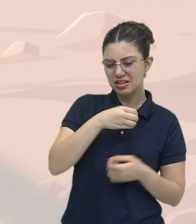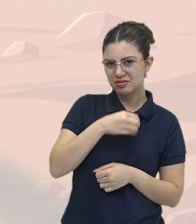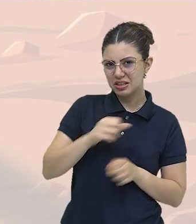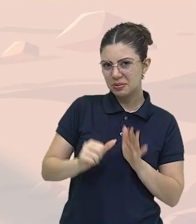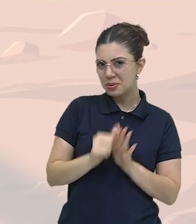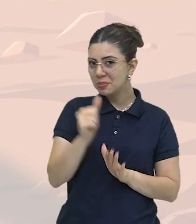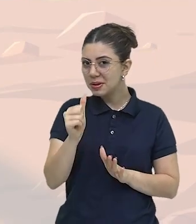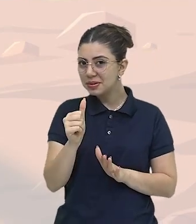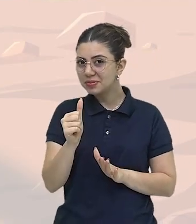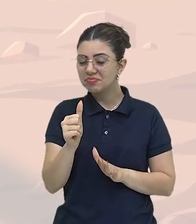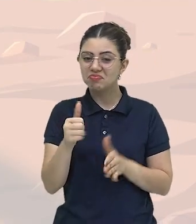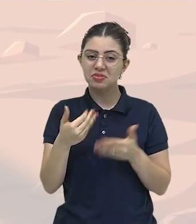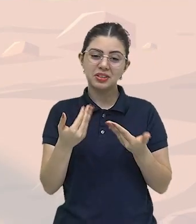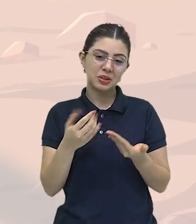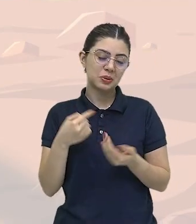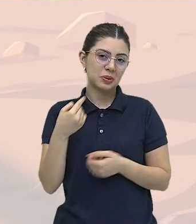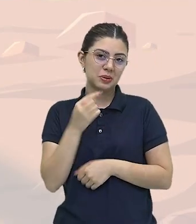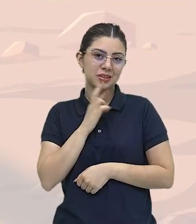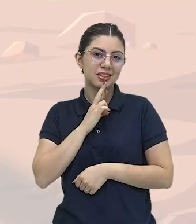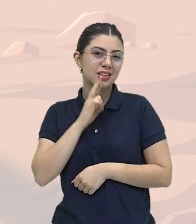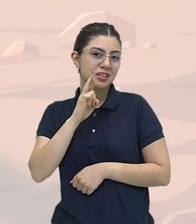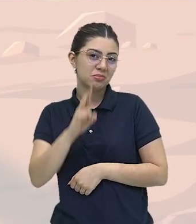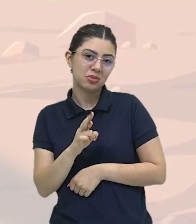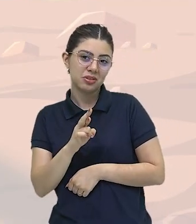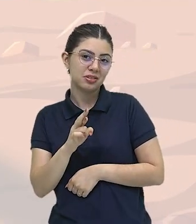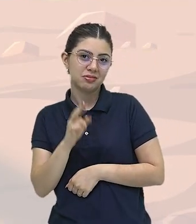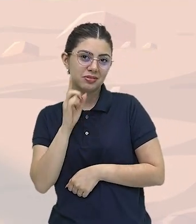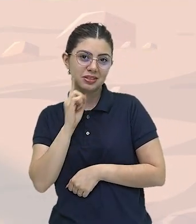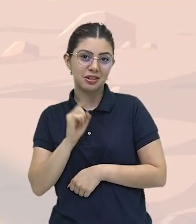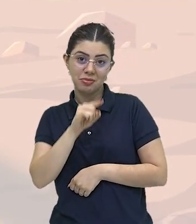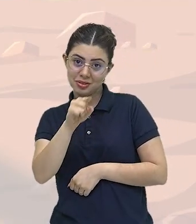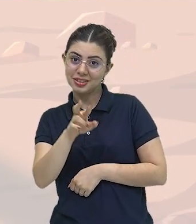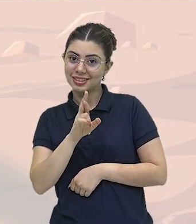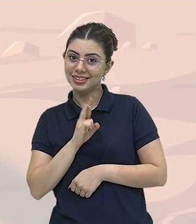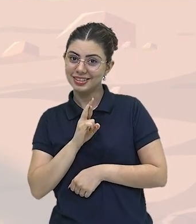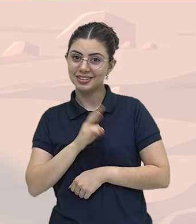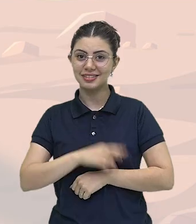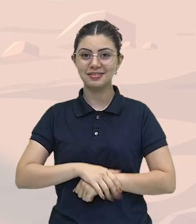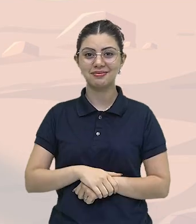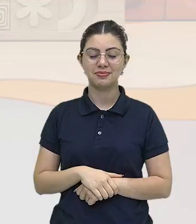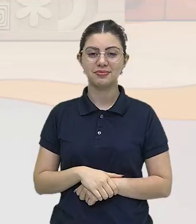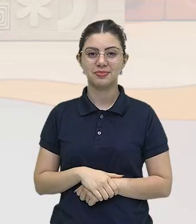Bom, essas respostas aí, você que vai dar.